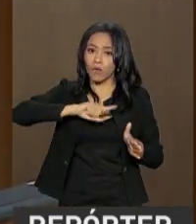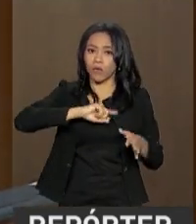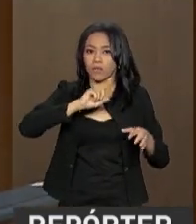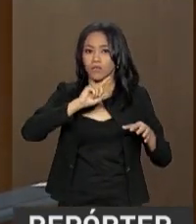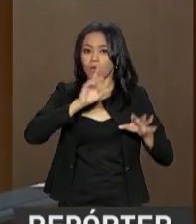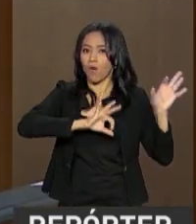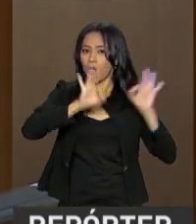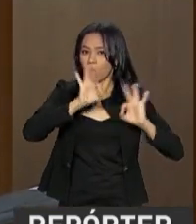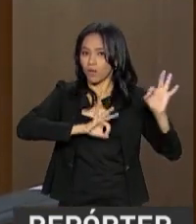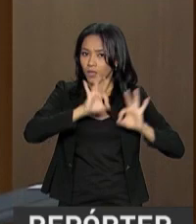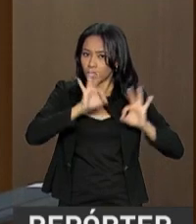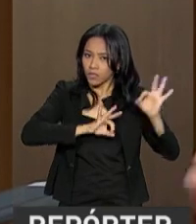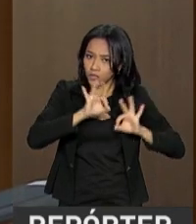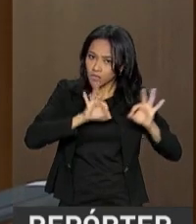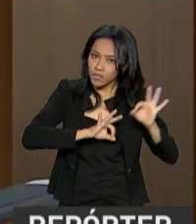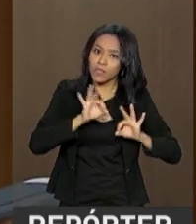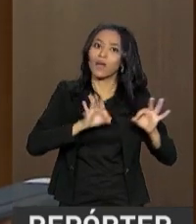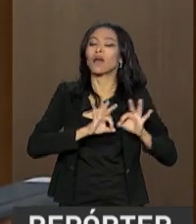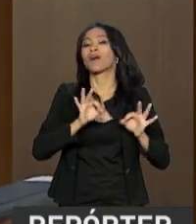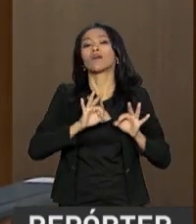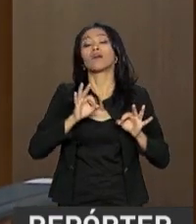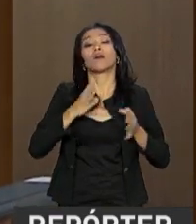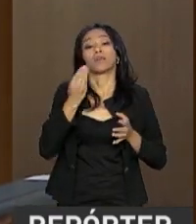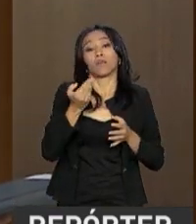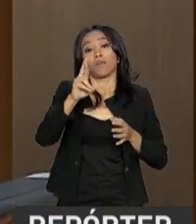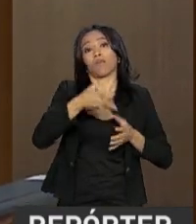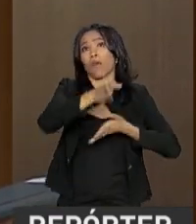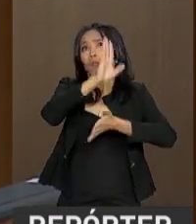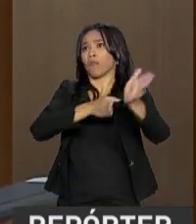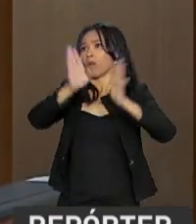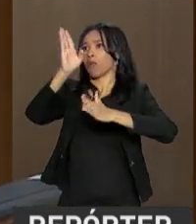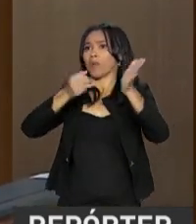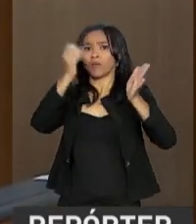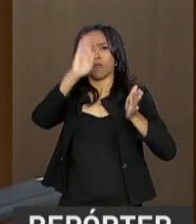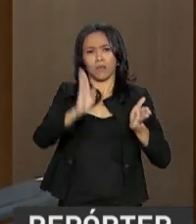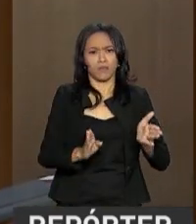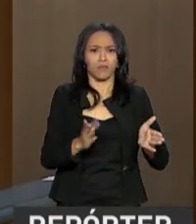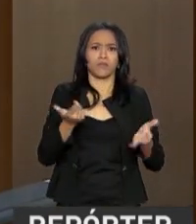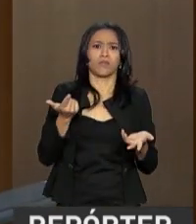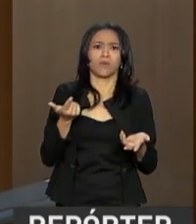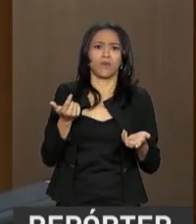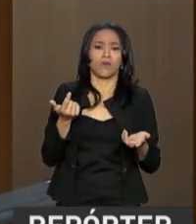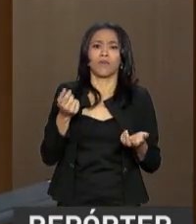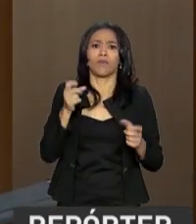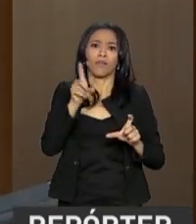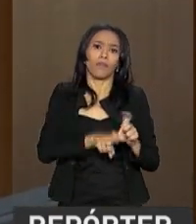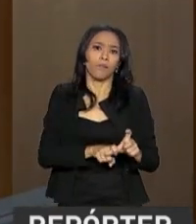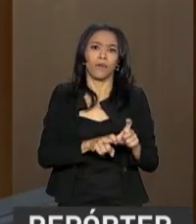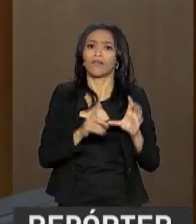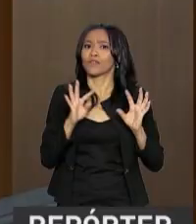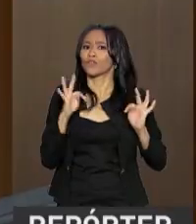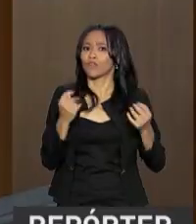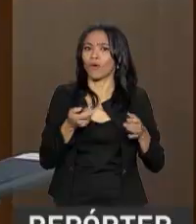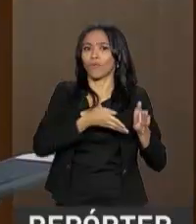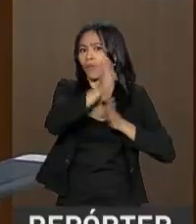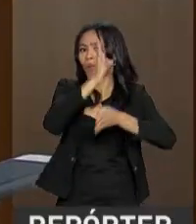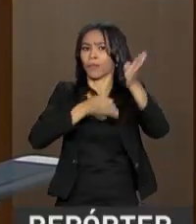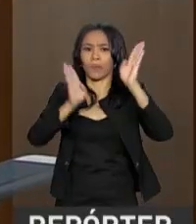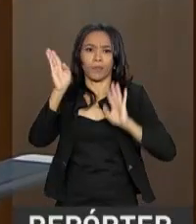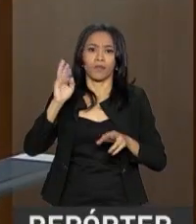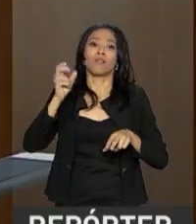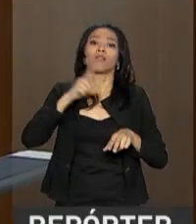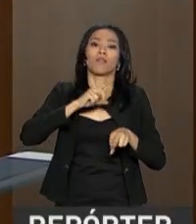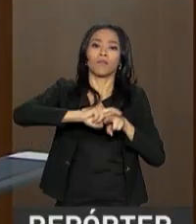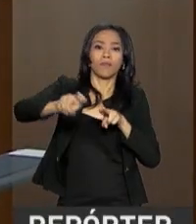os modais rodoviários no brasil para não ficarmos nessa dependência total que temos hoje só dos rodoviários no